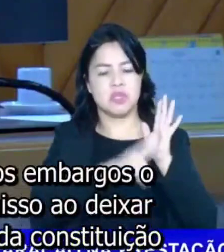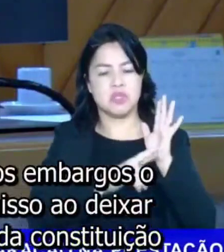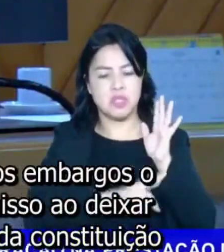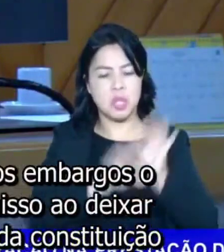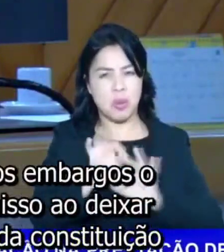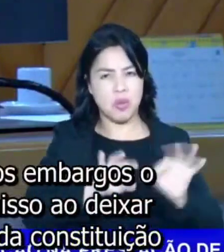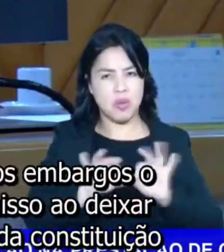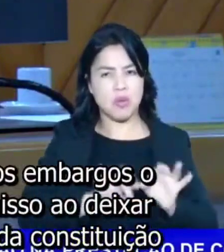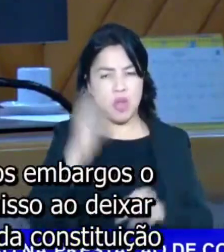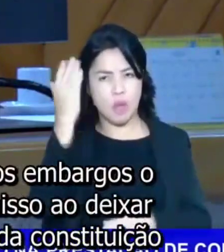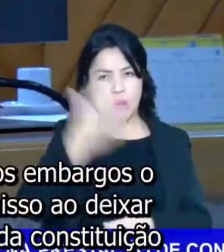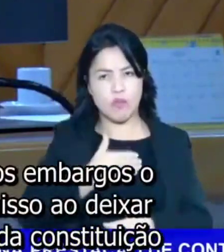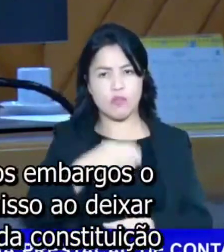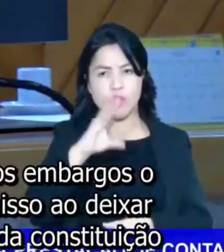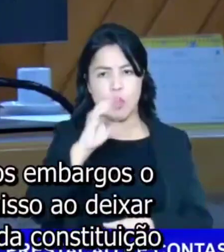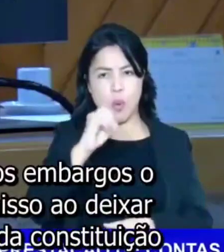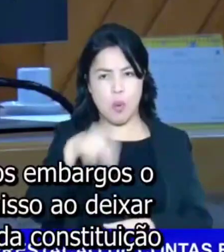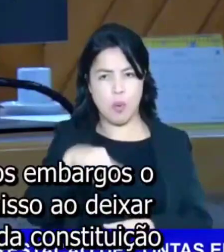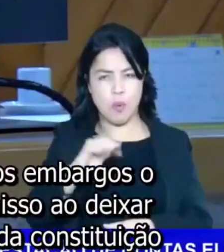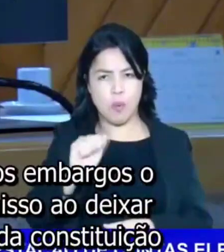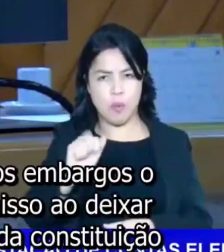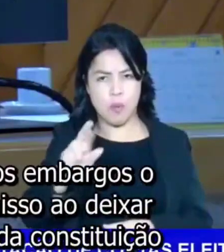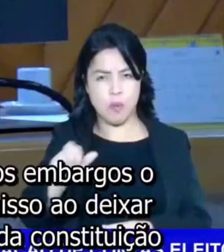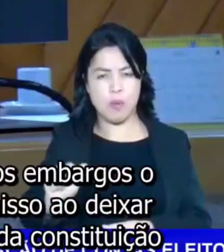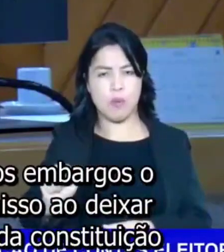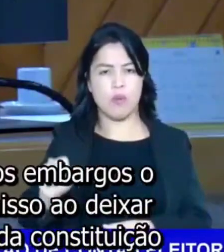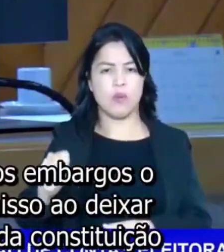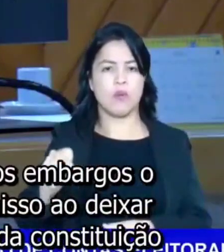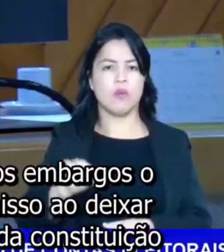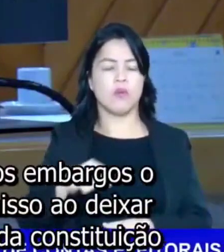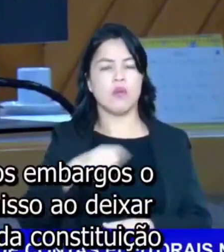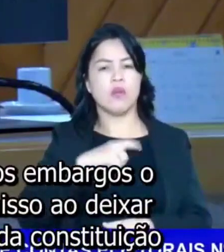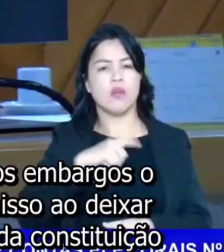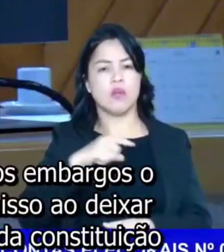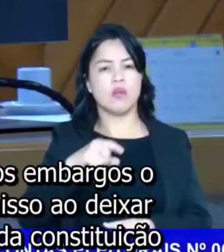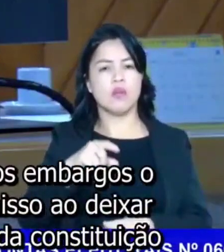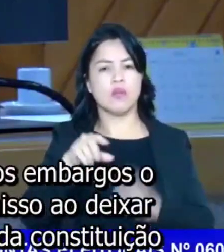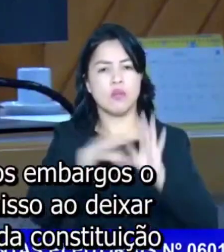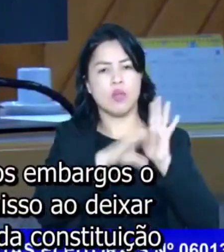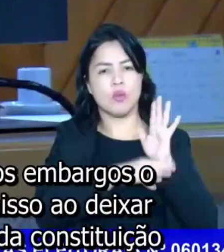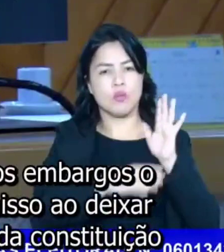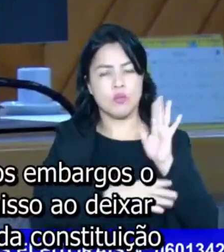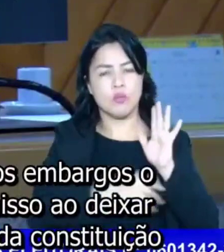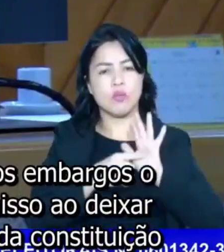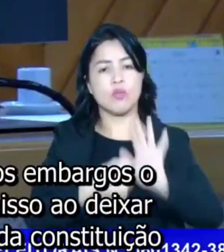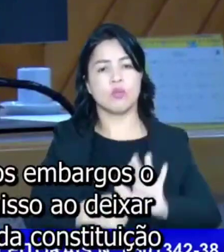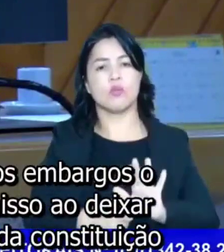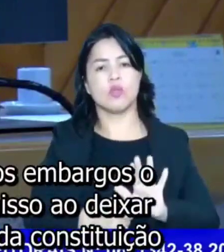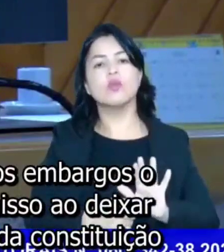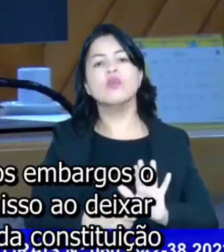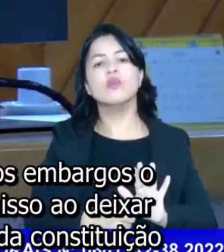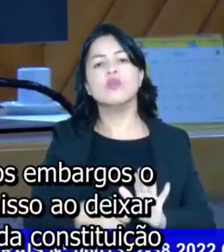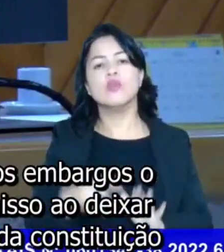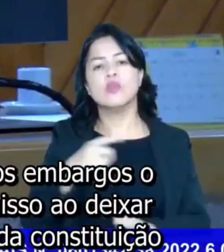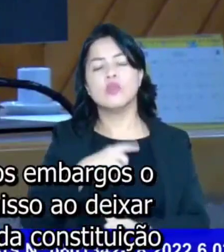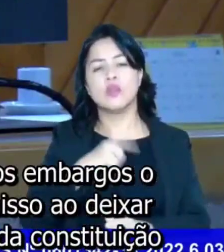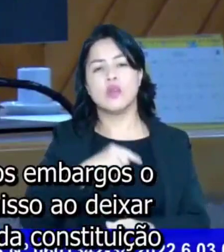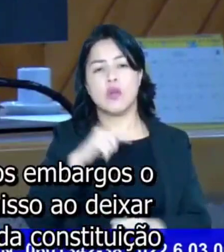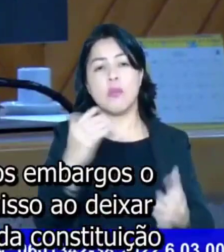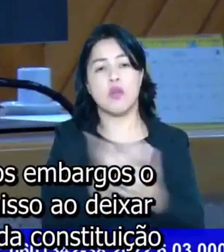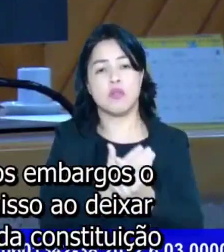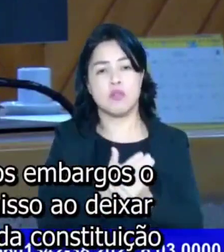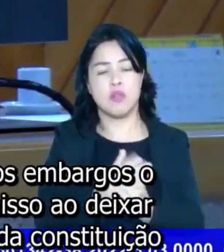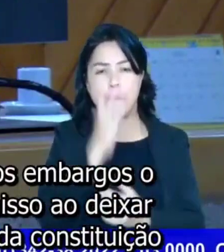das contas. E nas razões dos embargos, o embargante alegou em síntese que o julgado foi